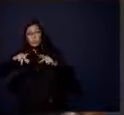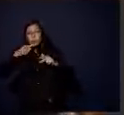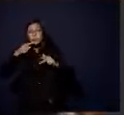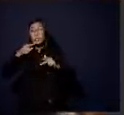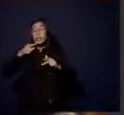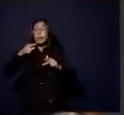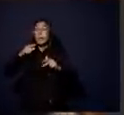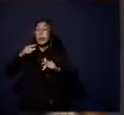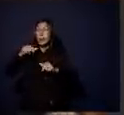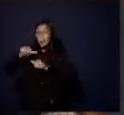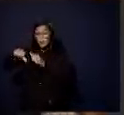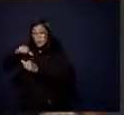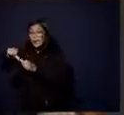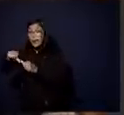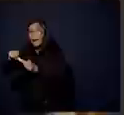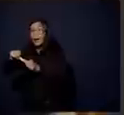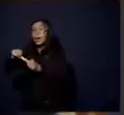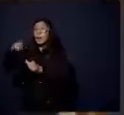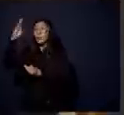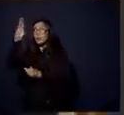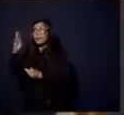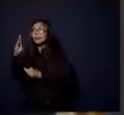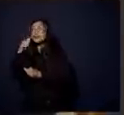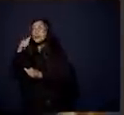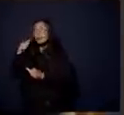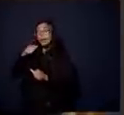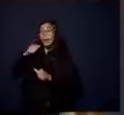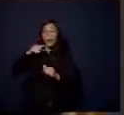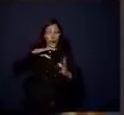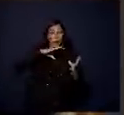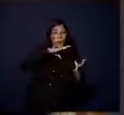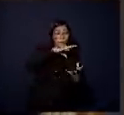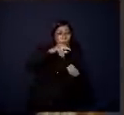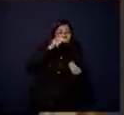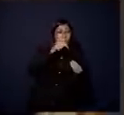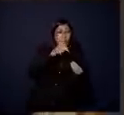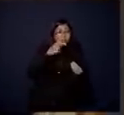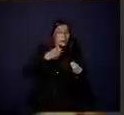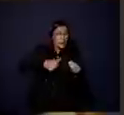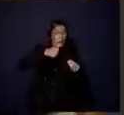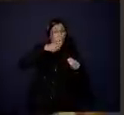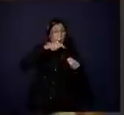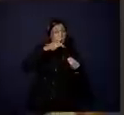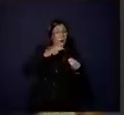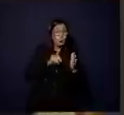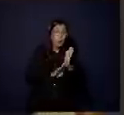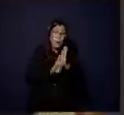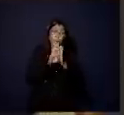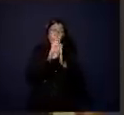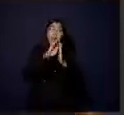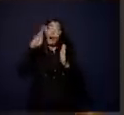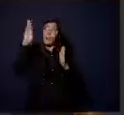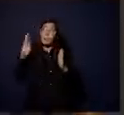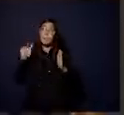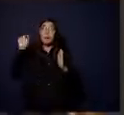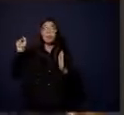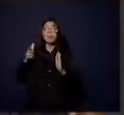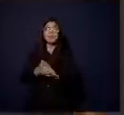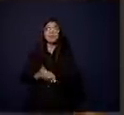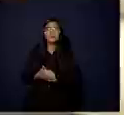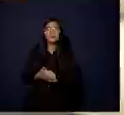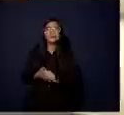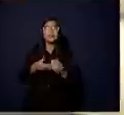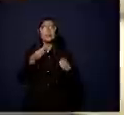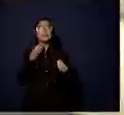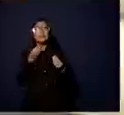para o melhor padrão internacional de tributação do consumo com o efeito muito positivo sobre o crescimento da economia brasileira tem